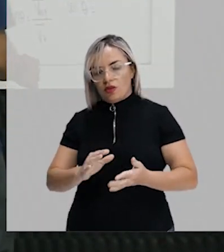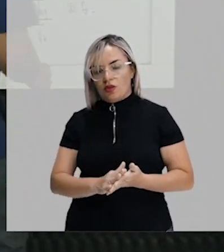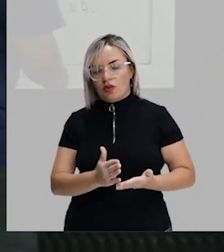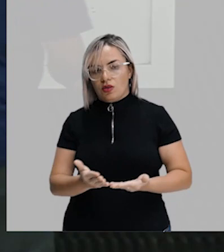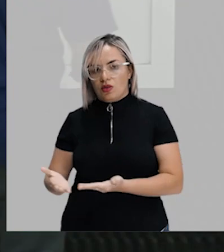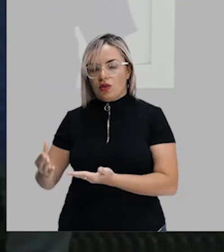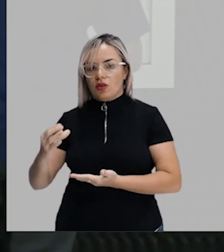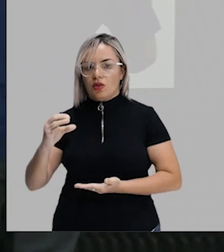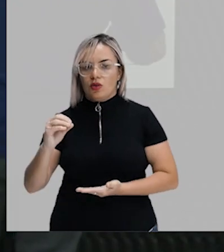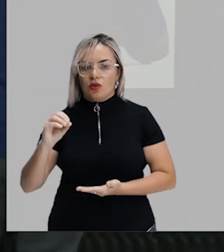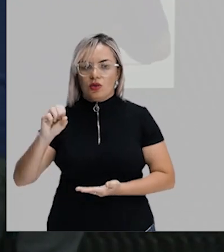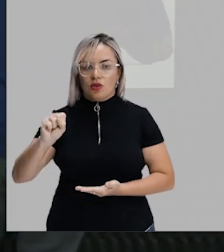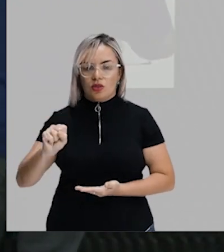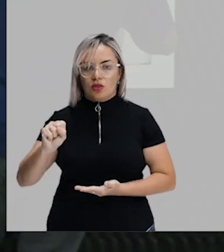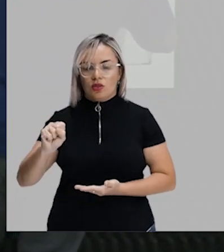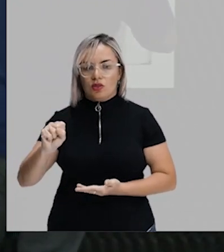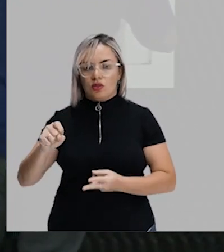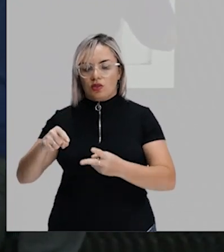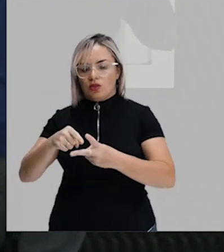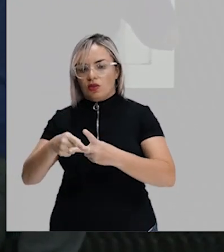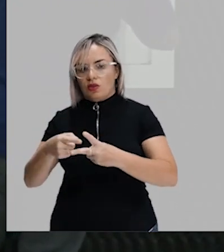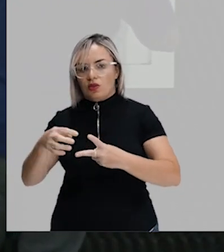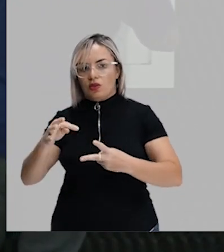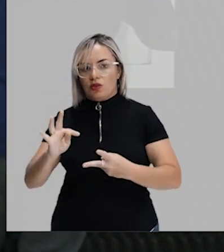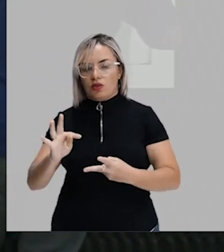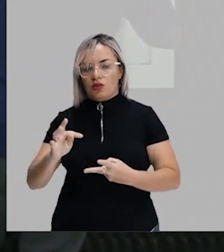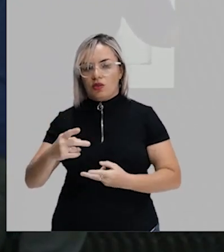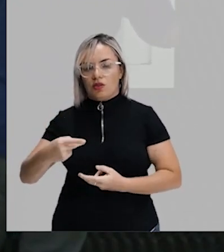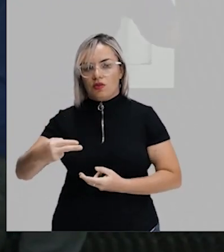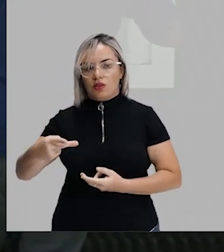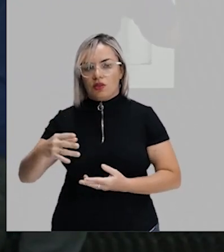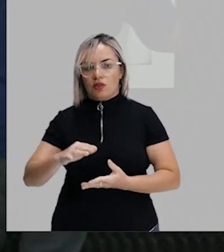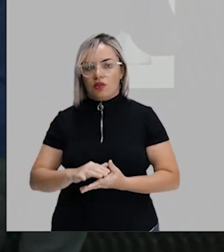vai ser o Vx